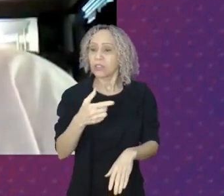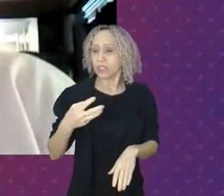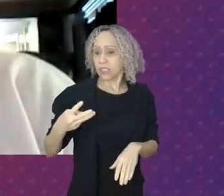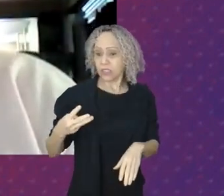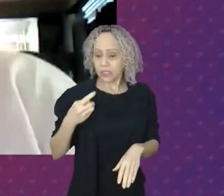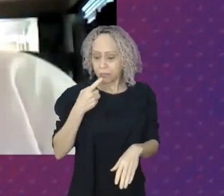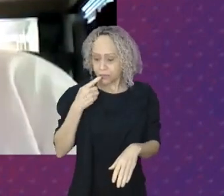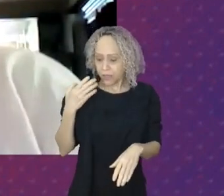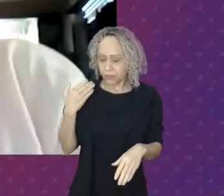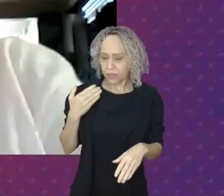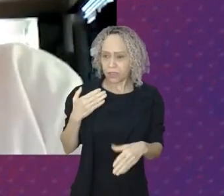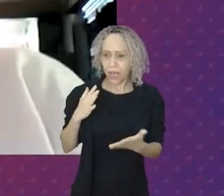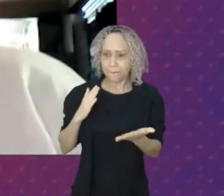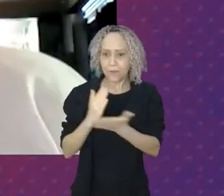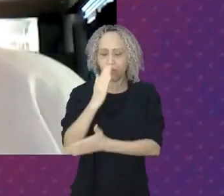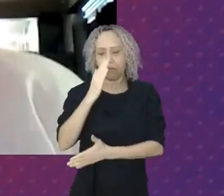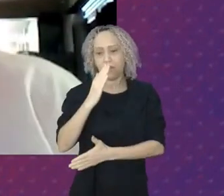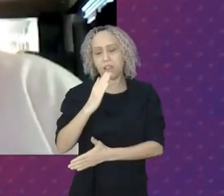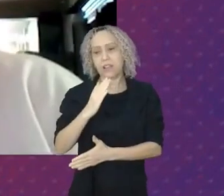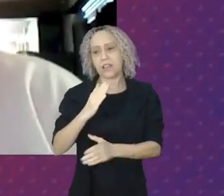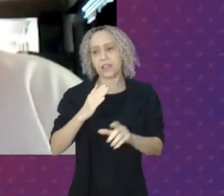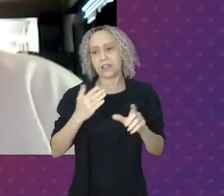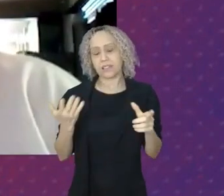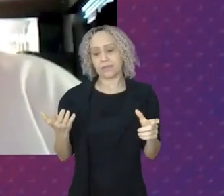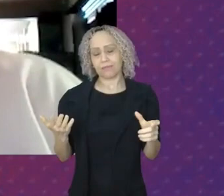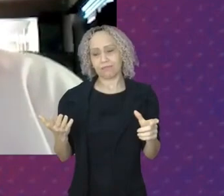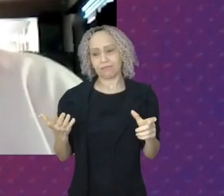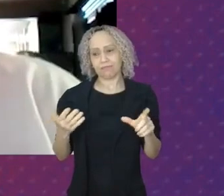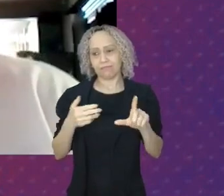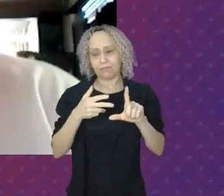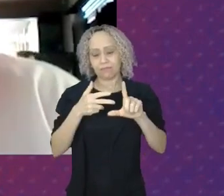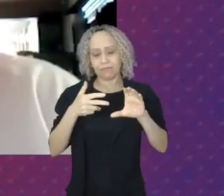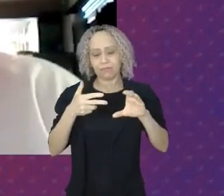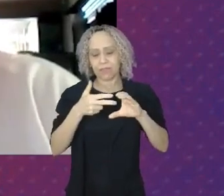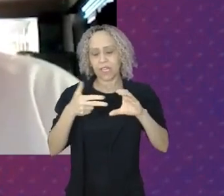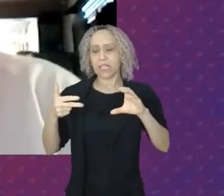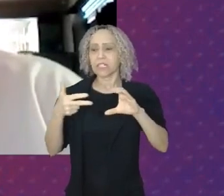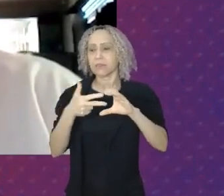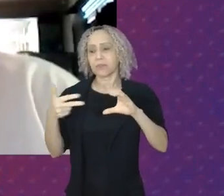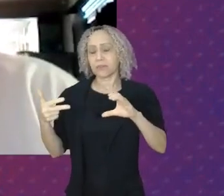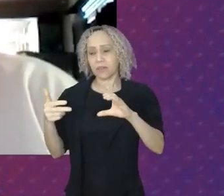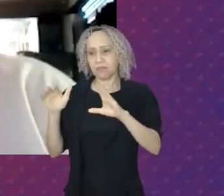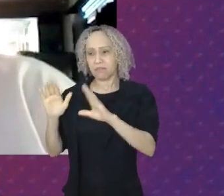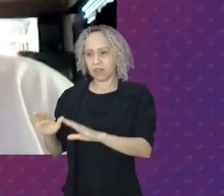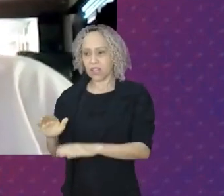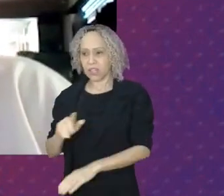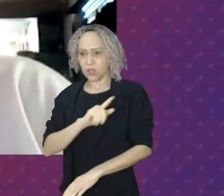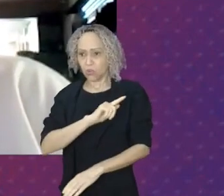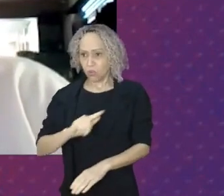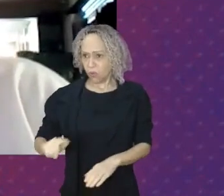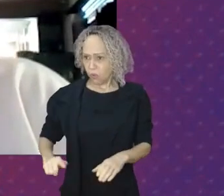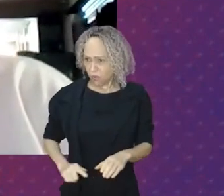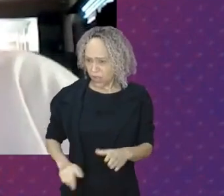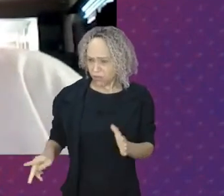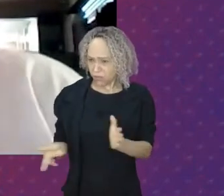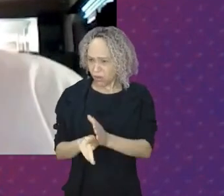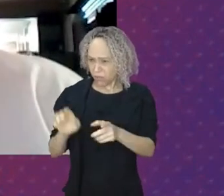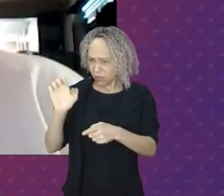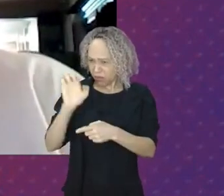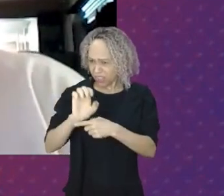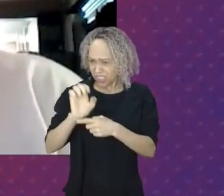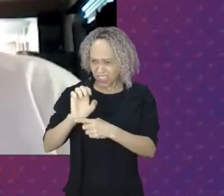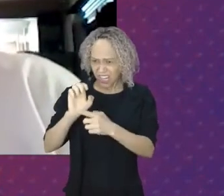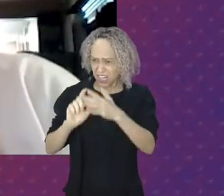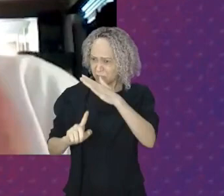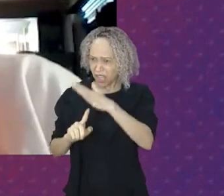de Curitiba. Mas, no governo estadual, nós não temos sequer uma política voltada para as comunidades. E